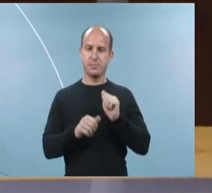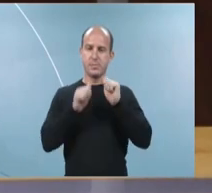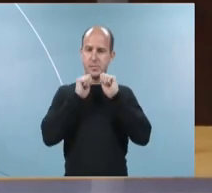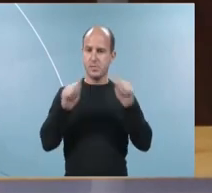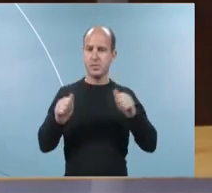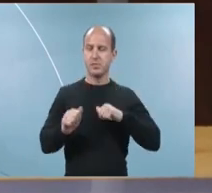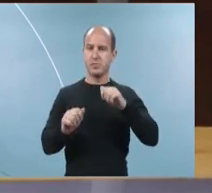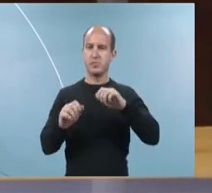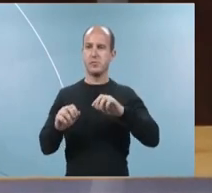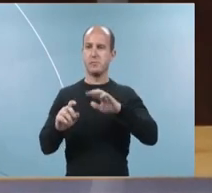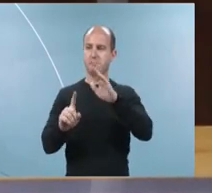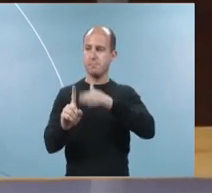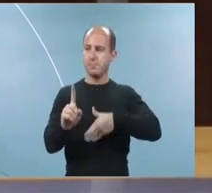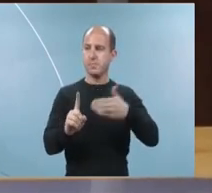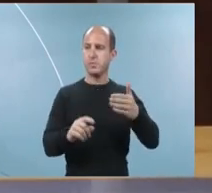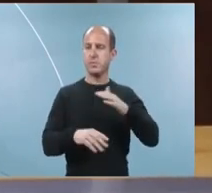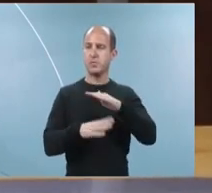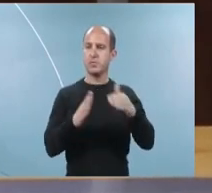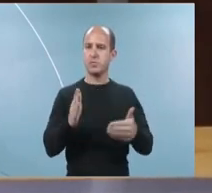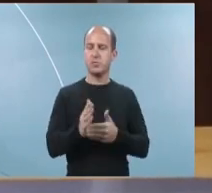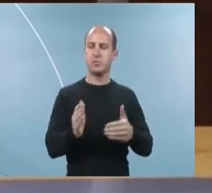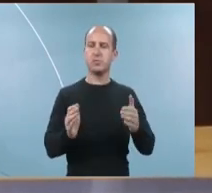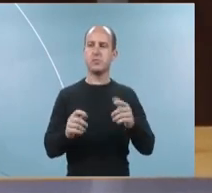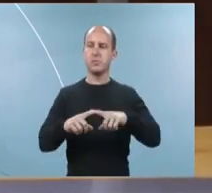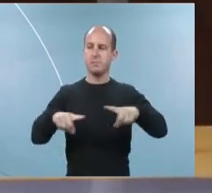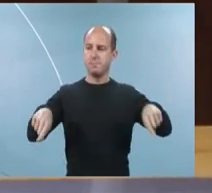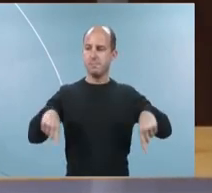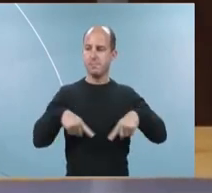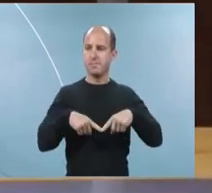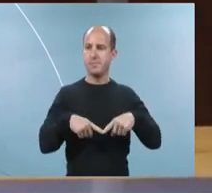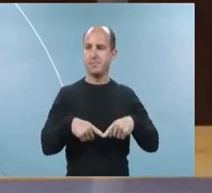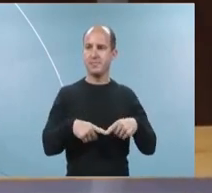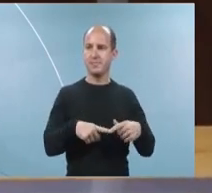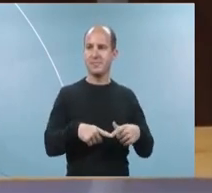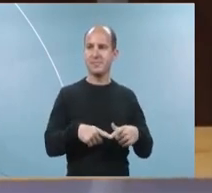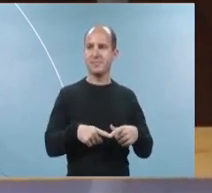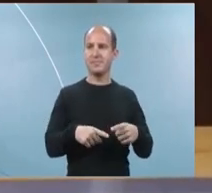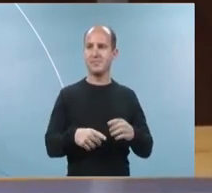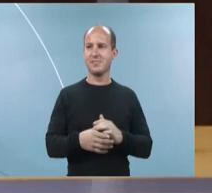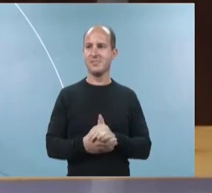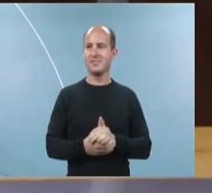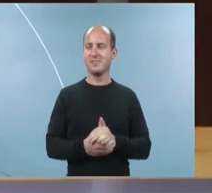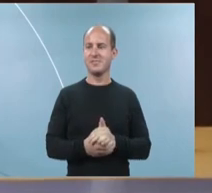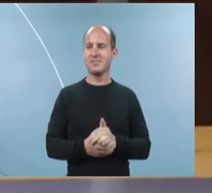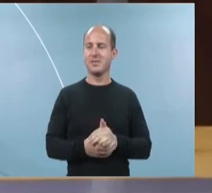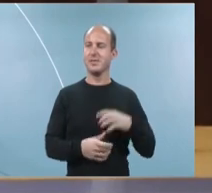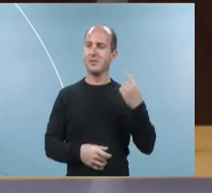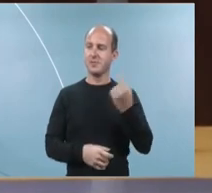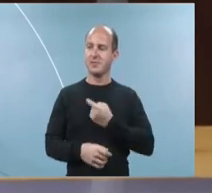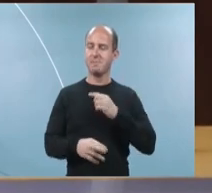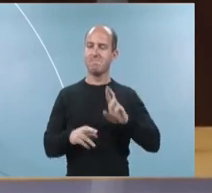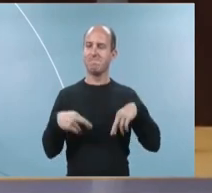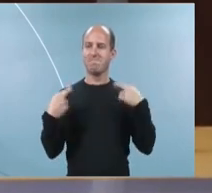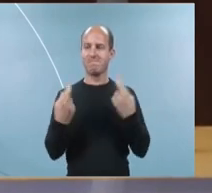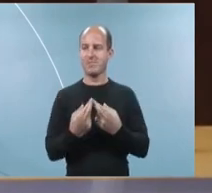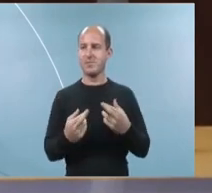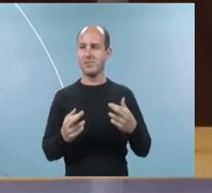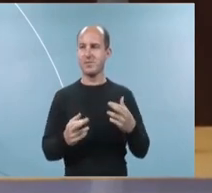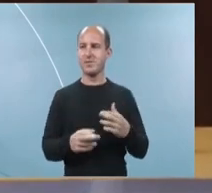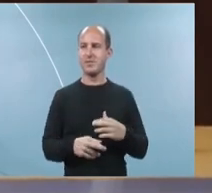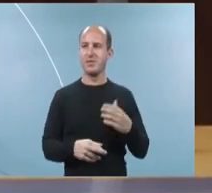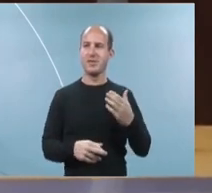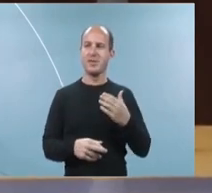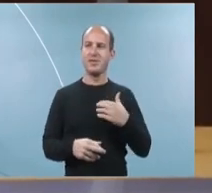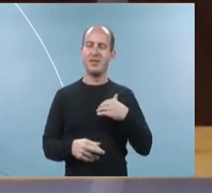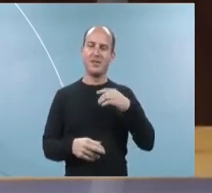Norte. Agradecer a todo o meu gabinete que entra aí nas nossas sessões, e de última hora eu